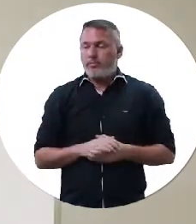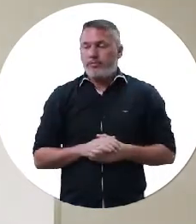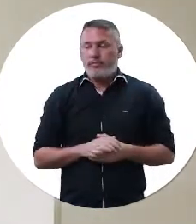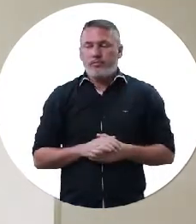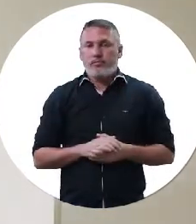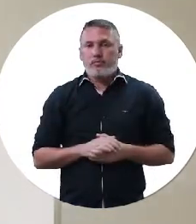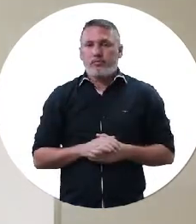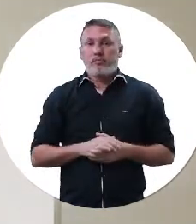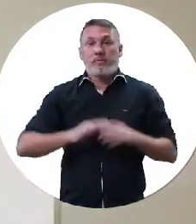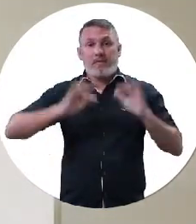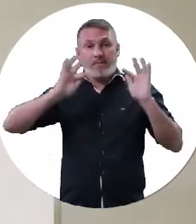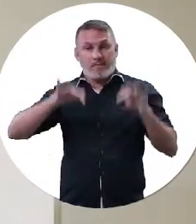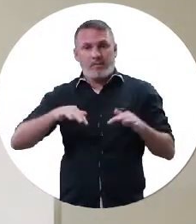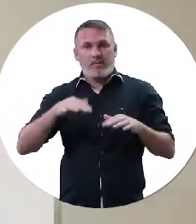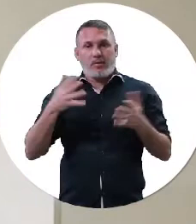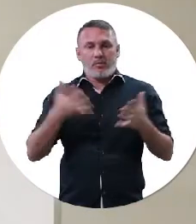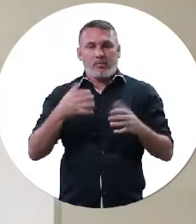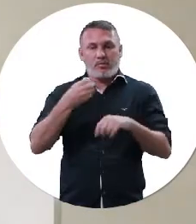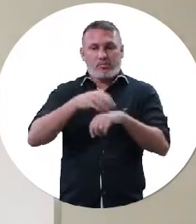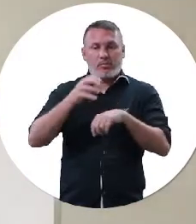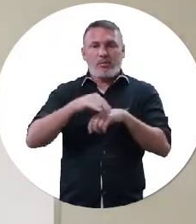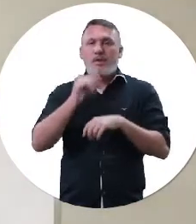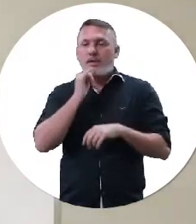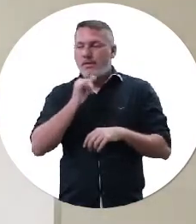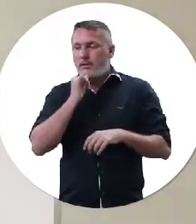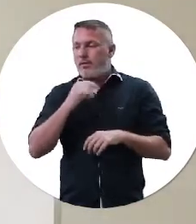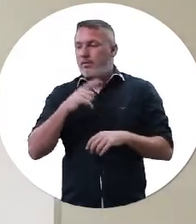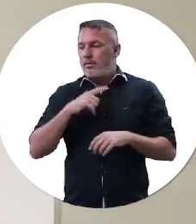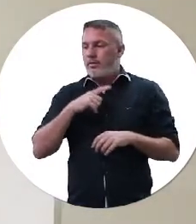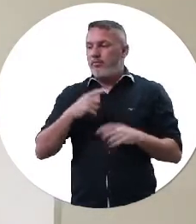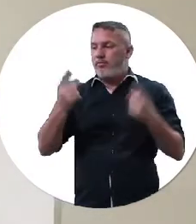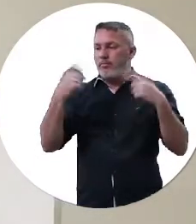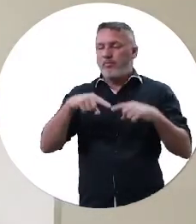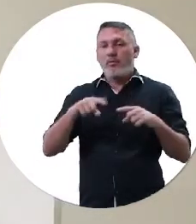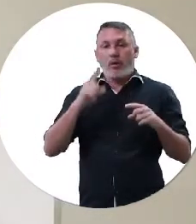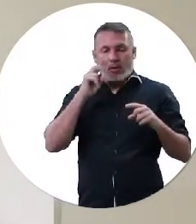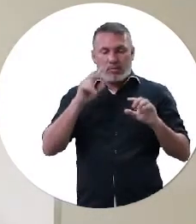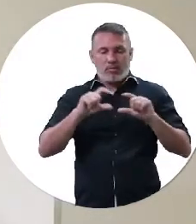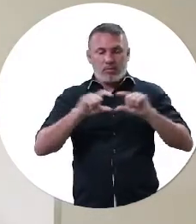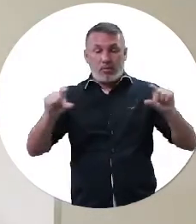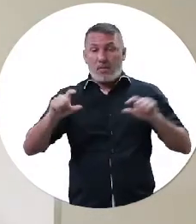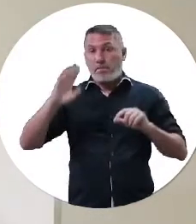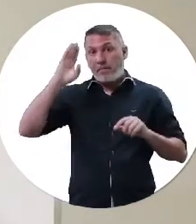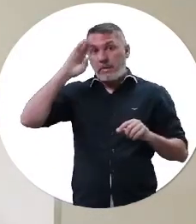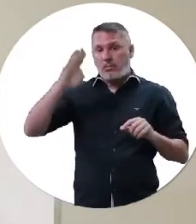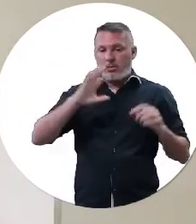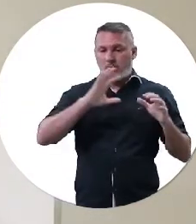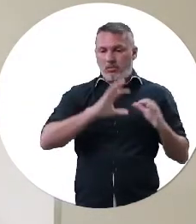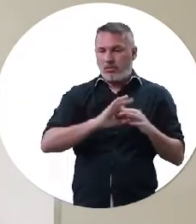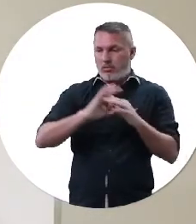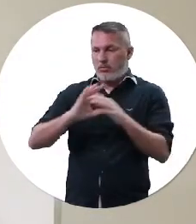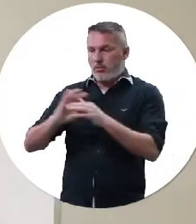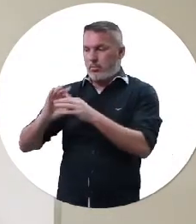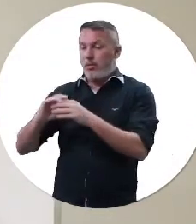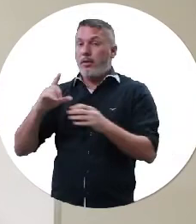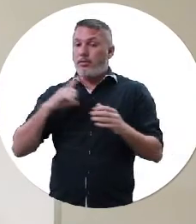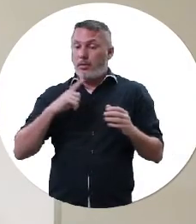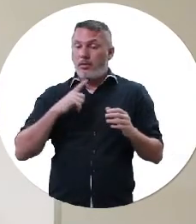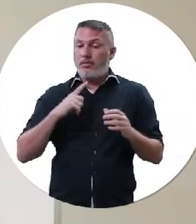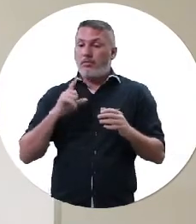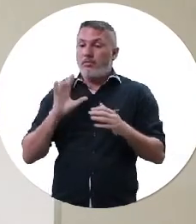carbonilo. Eu tenho 3 metils ligados aqui. 1, 2,